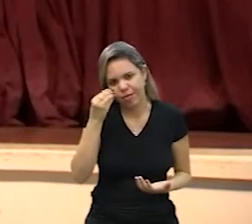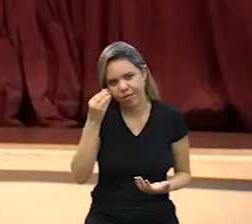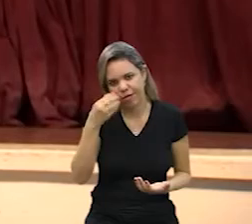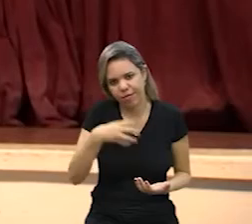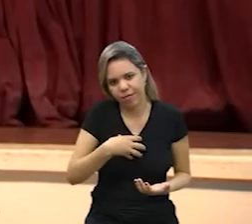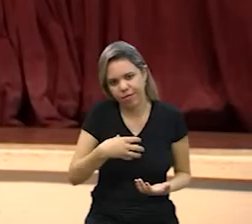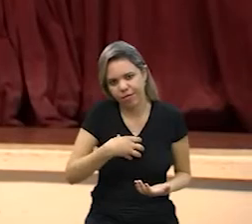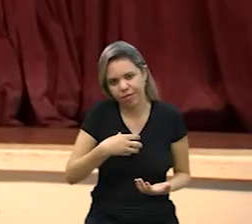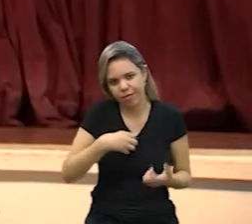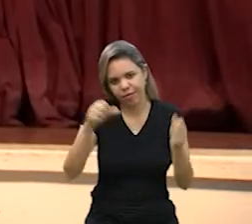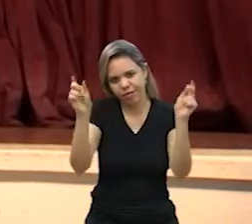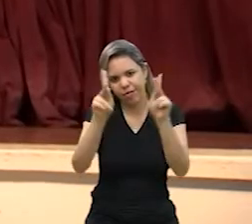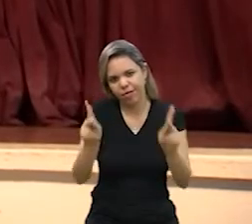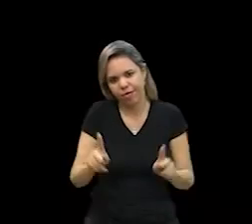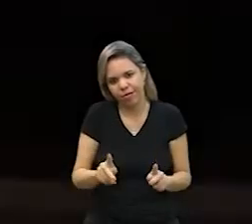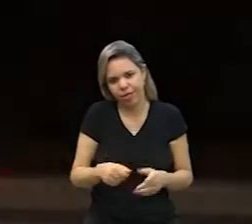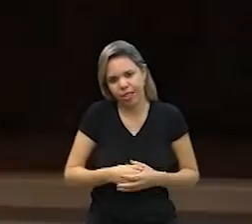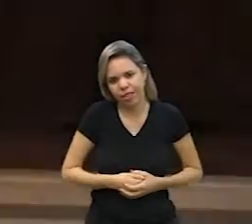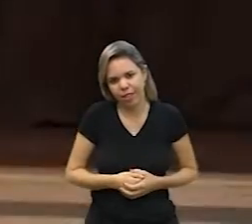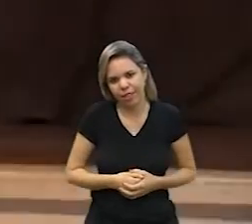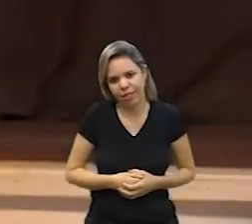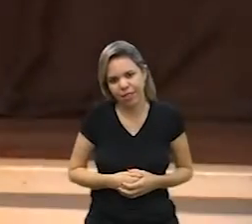a essência da paz.